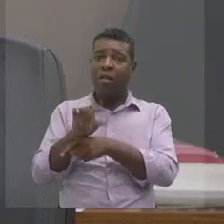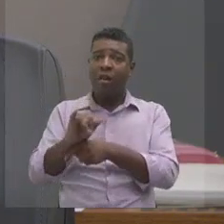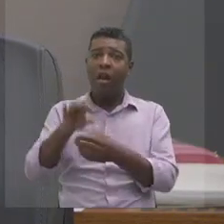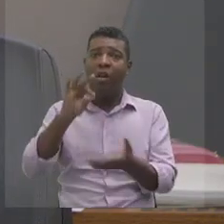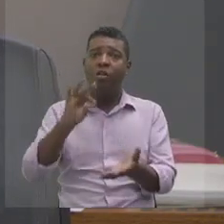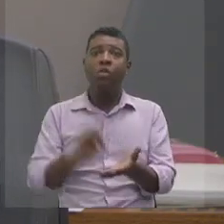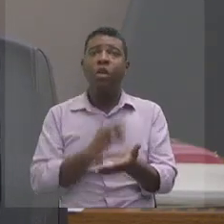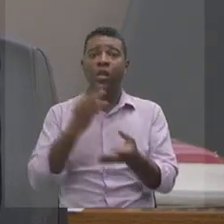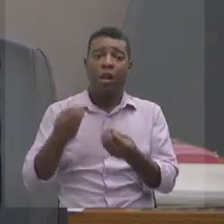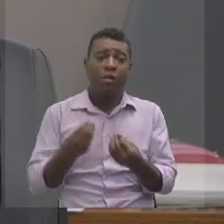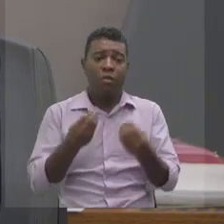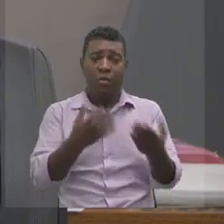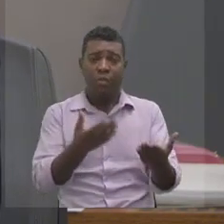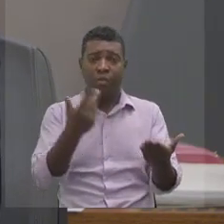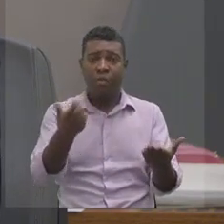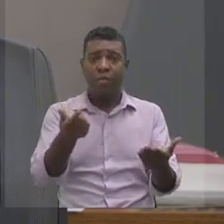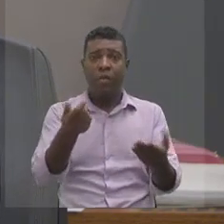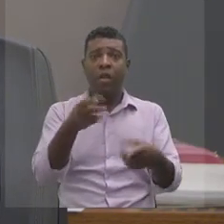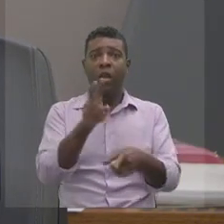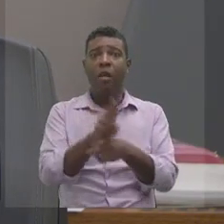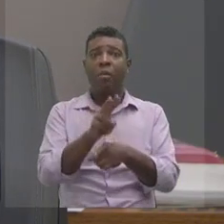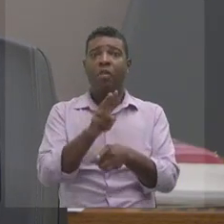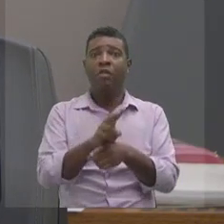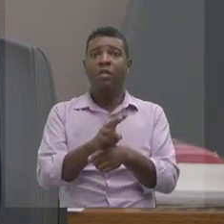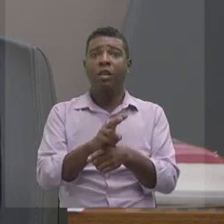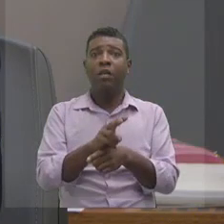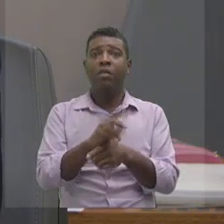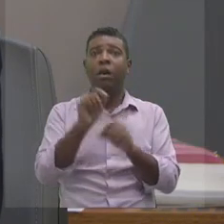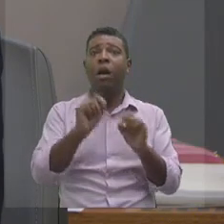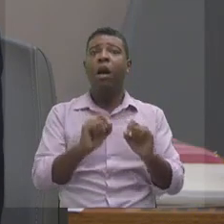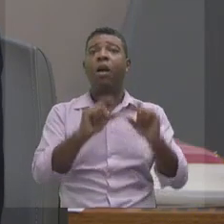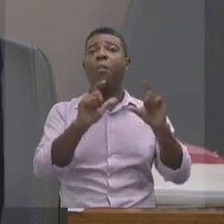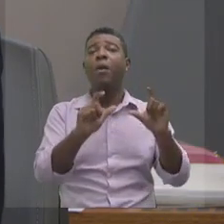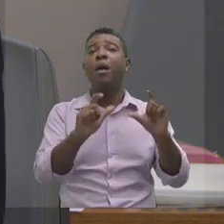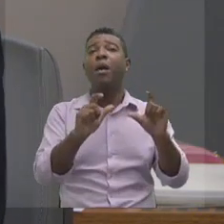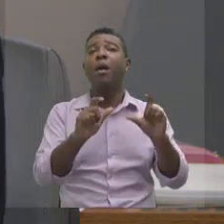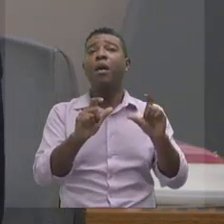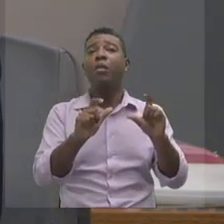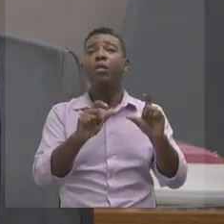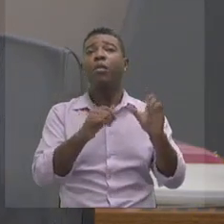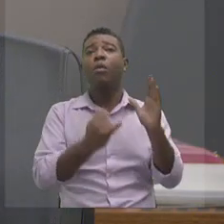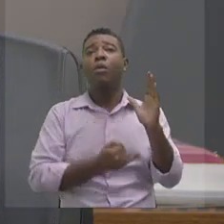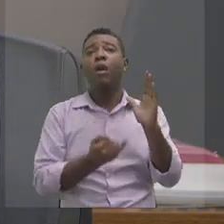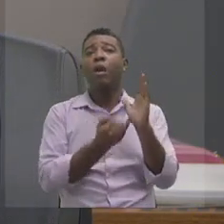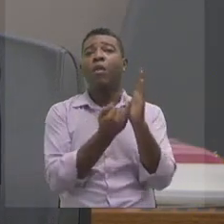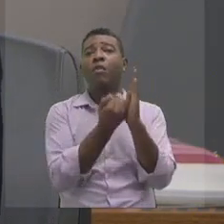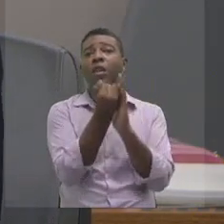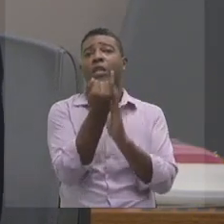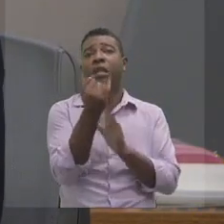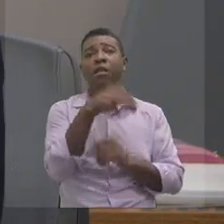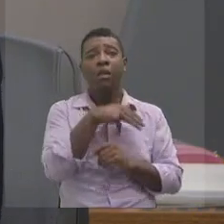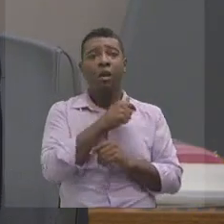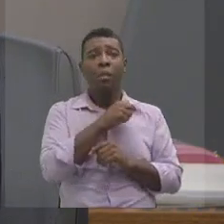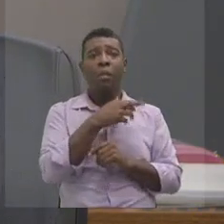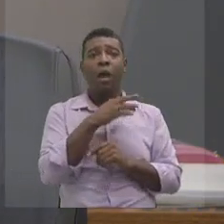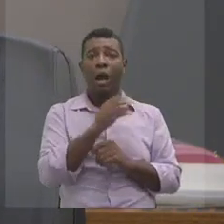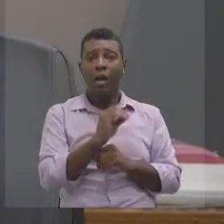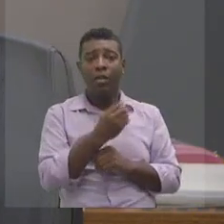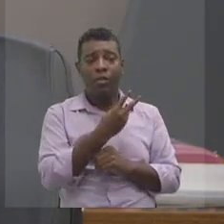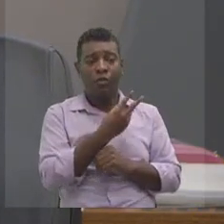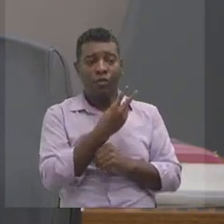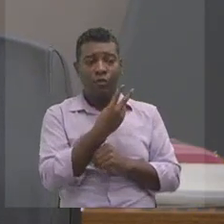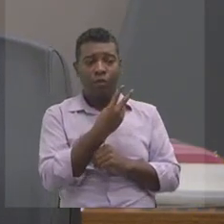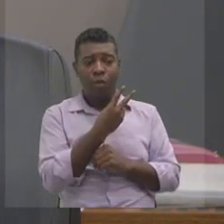de concessão E aí a previsão é o aumento decorrente da inflação calculada de massa 21 a massa 23